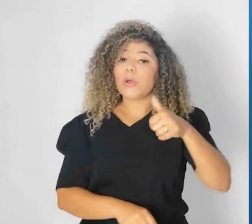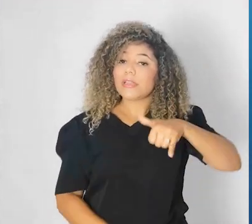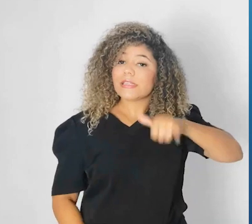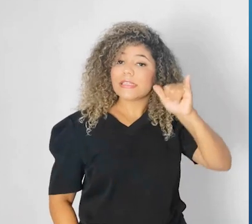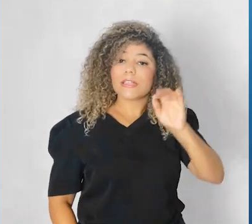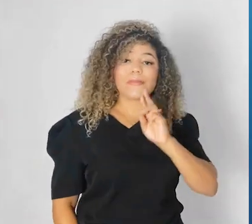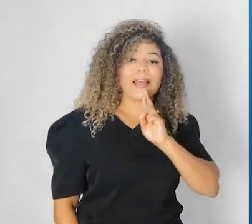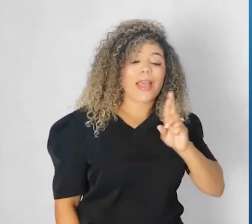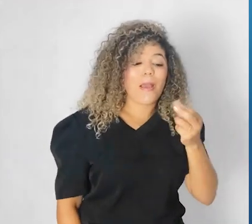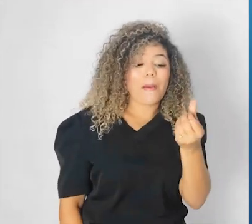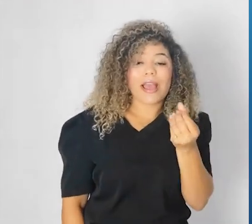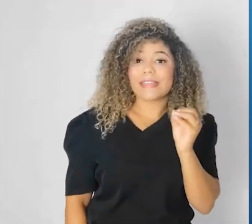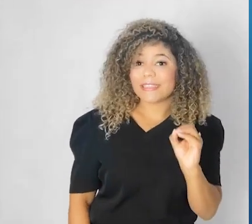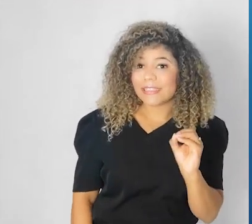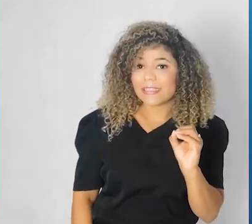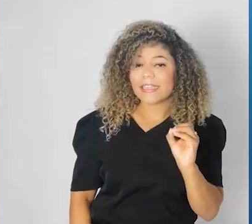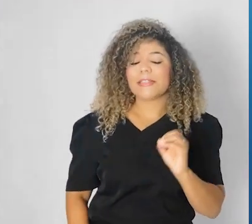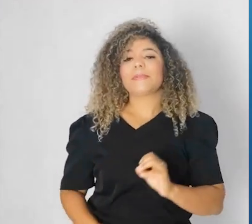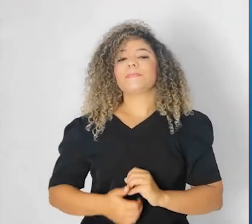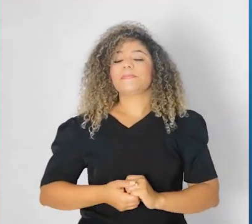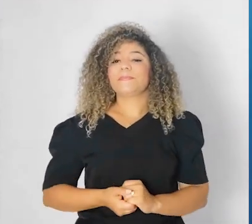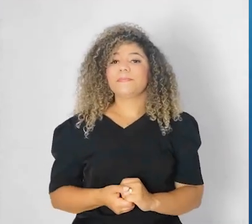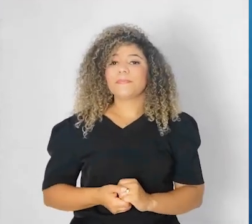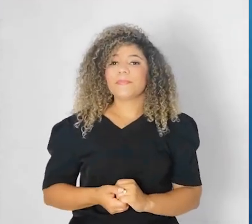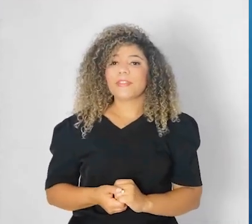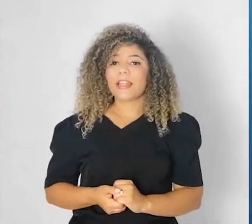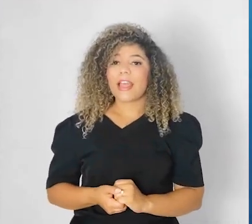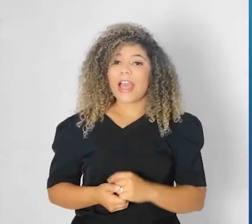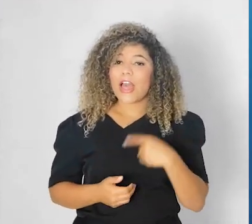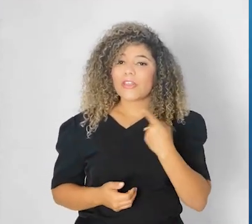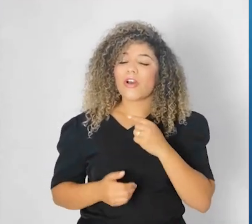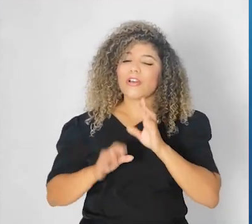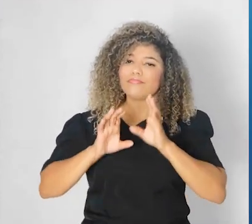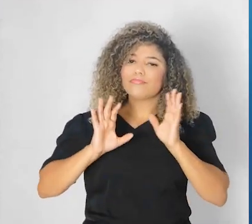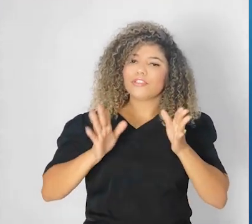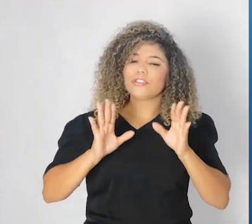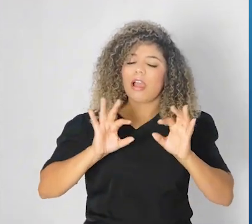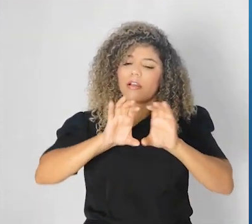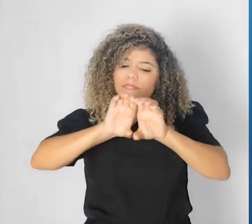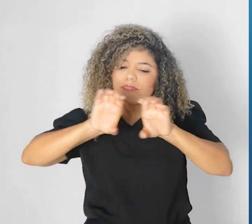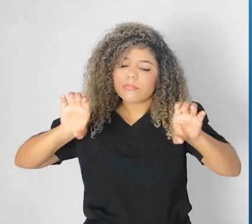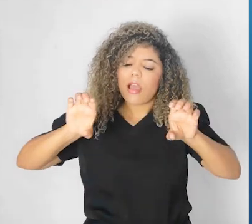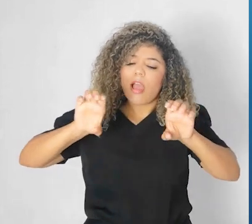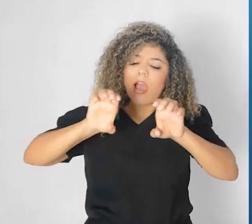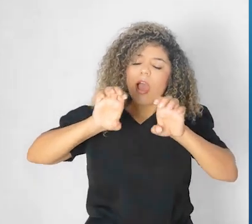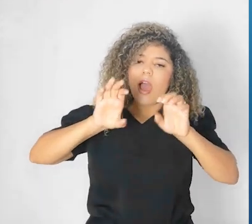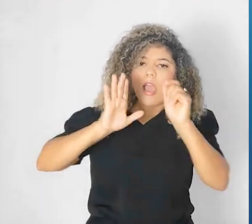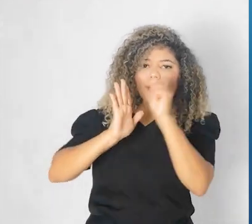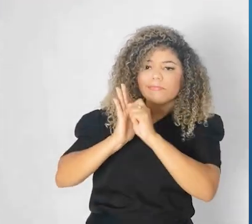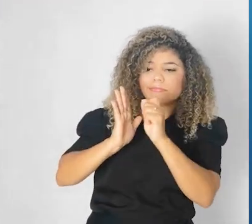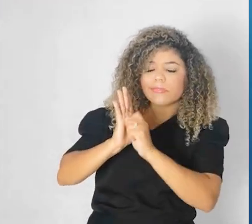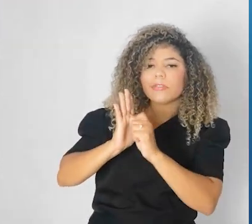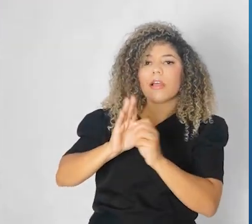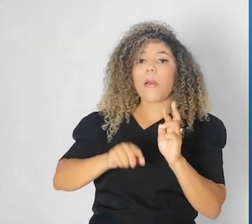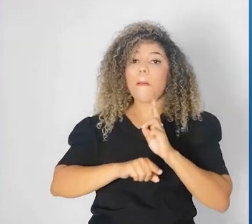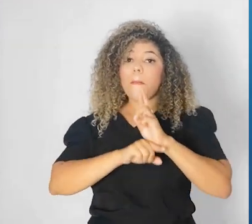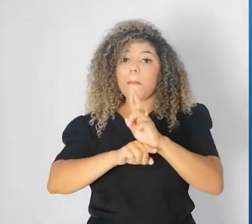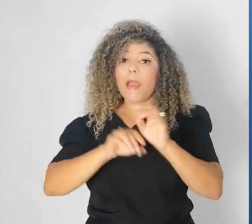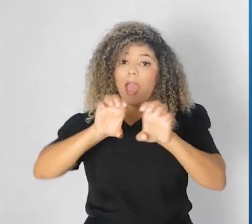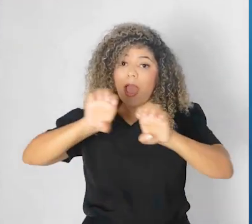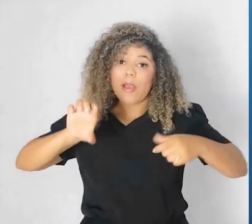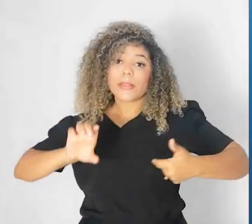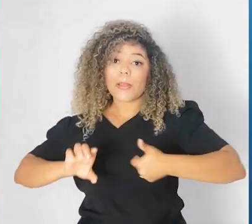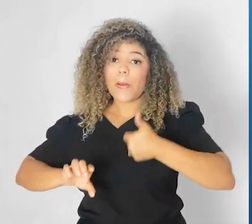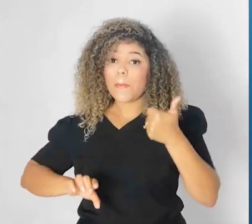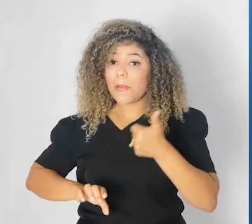60, pessoal. Tá vendo? Então, a gente acabou de representar essa situação por uma equação do primeiro grau com